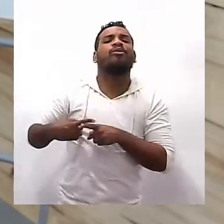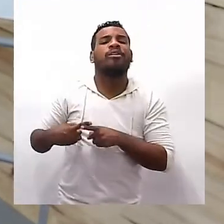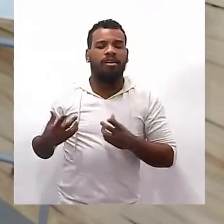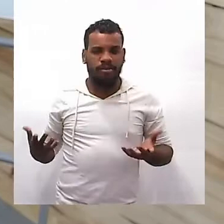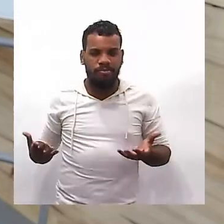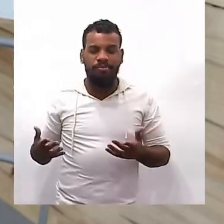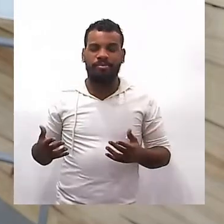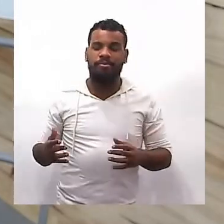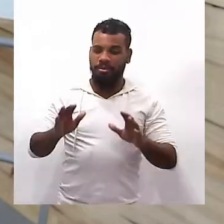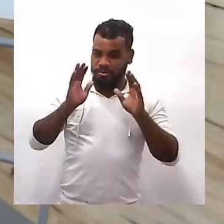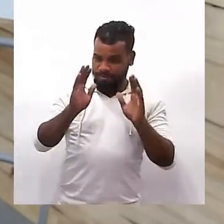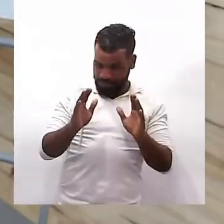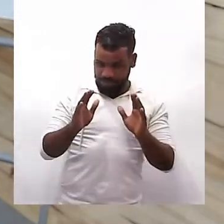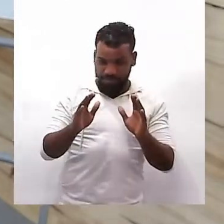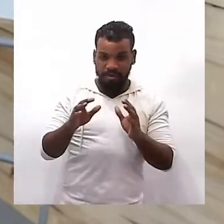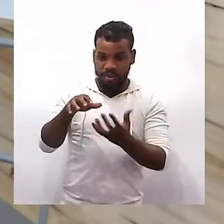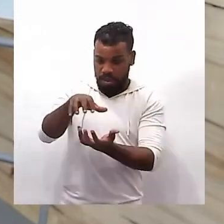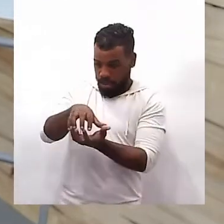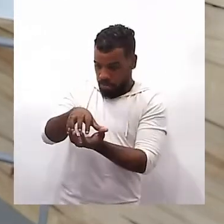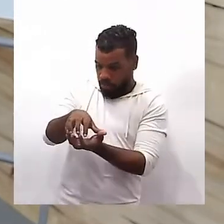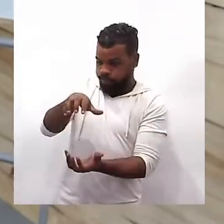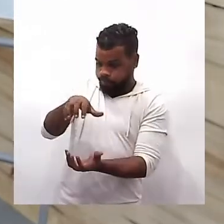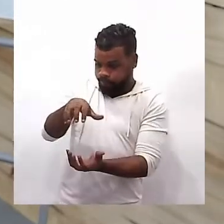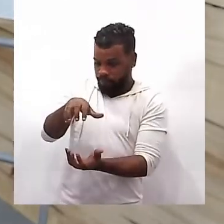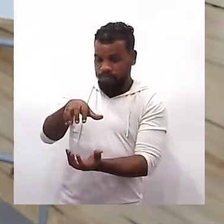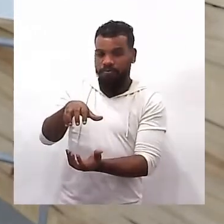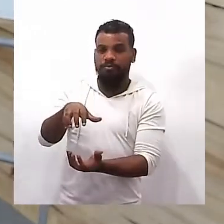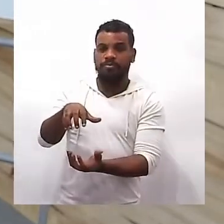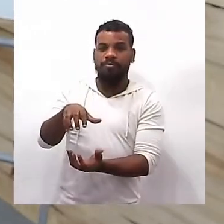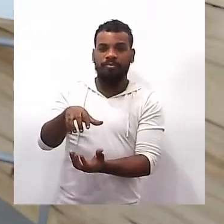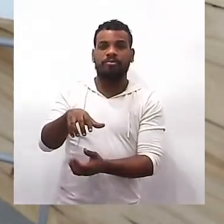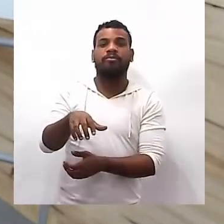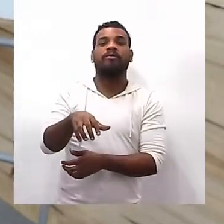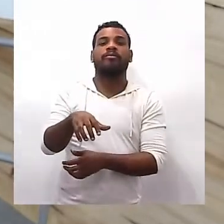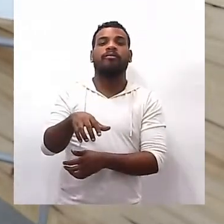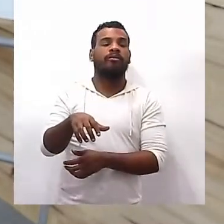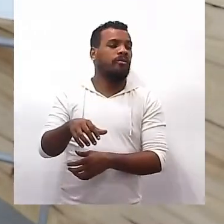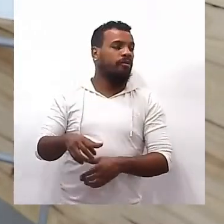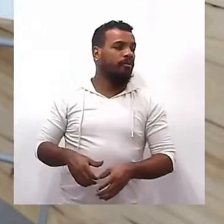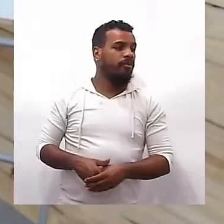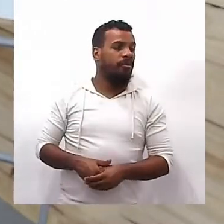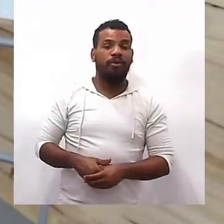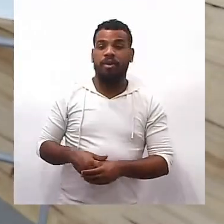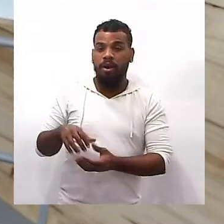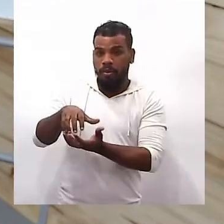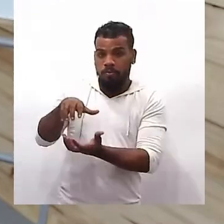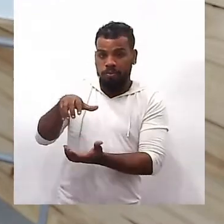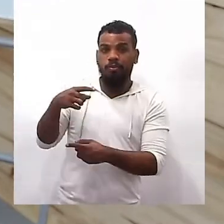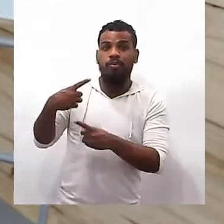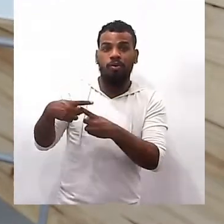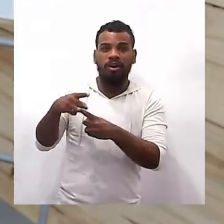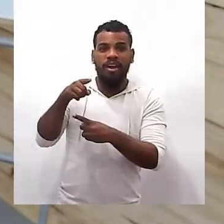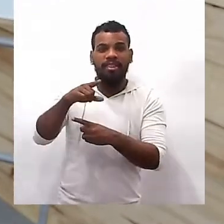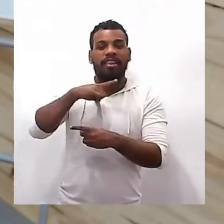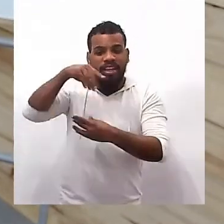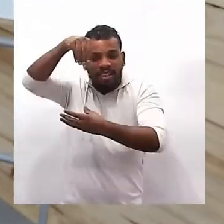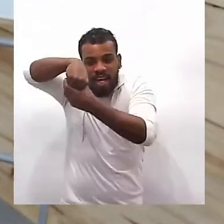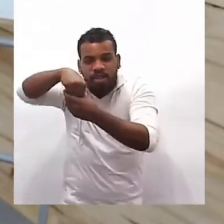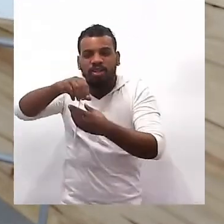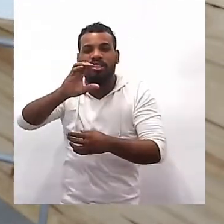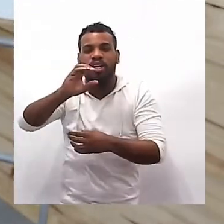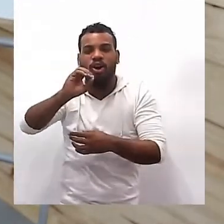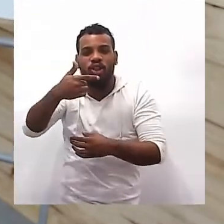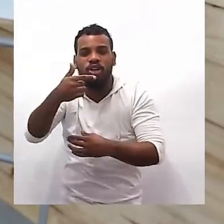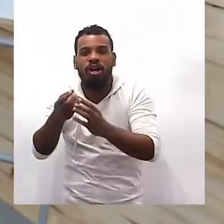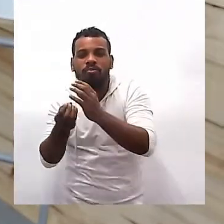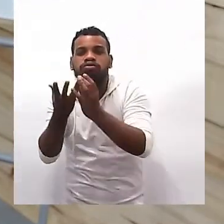ela cresce, presta atenção, a massa, ela cresce exatamente por causa da liberação desse CO2. Quando